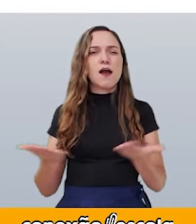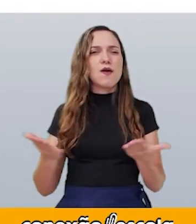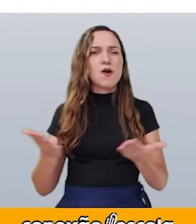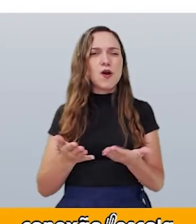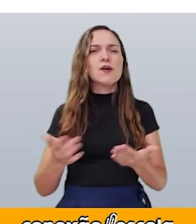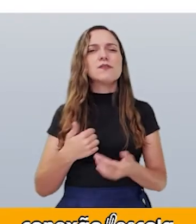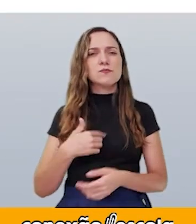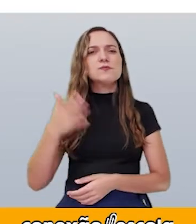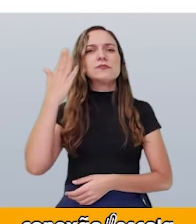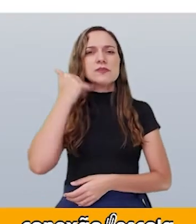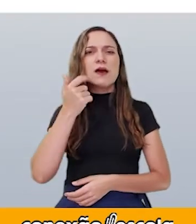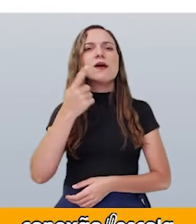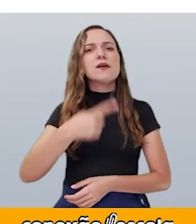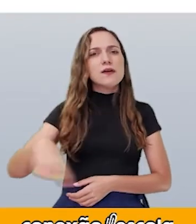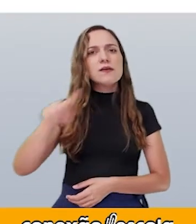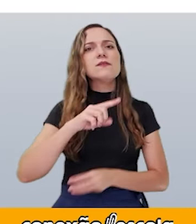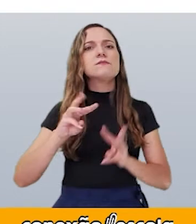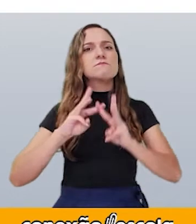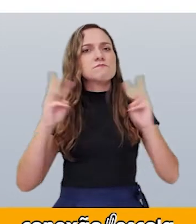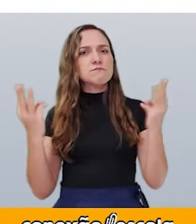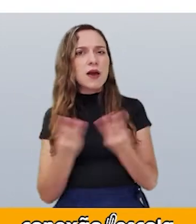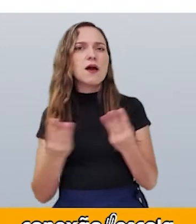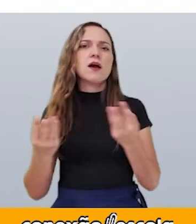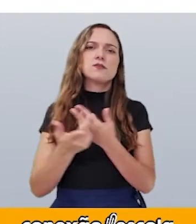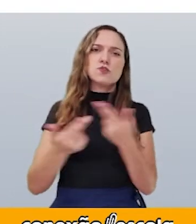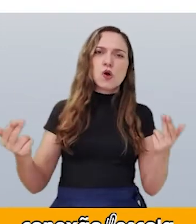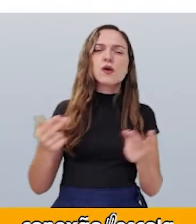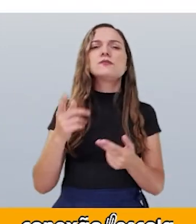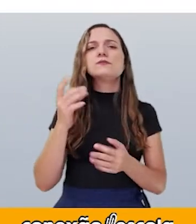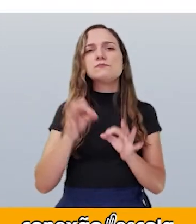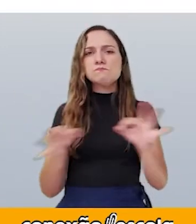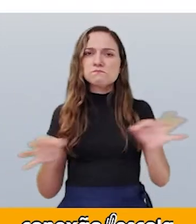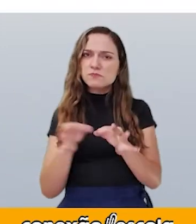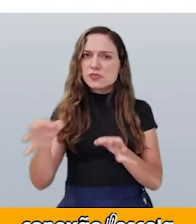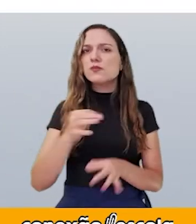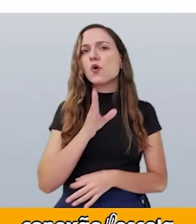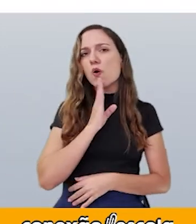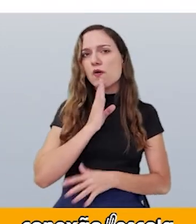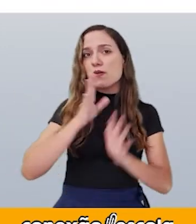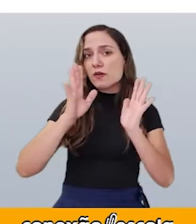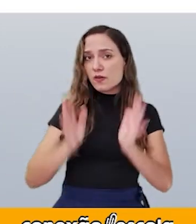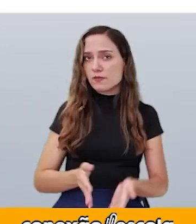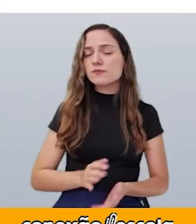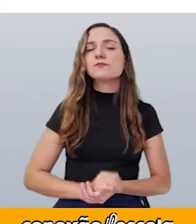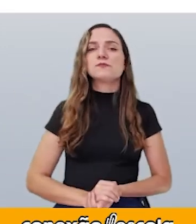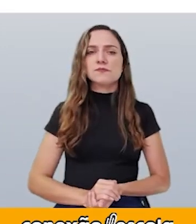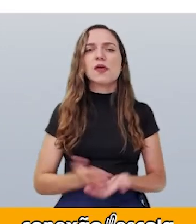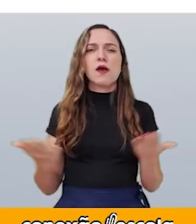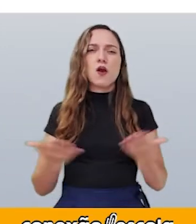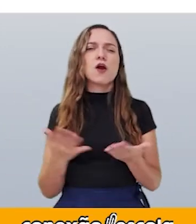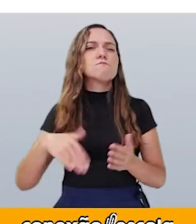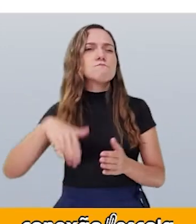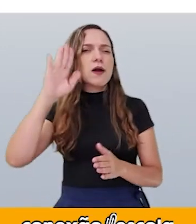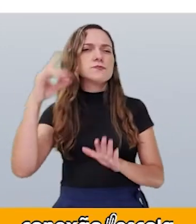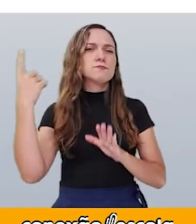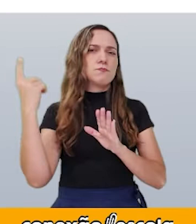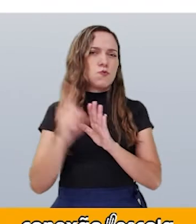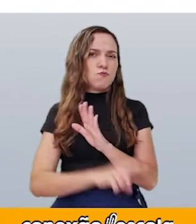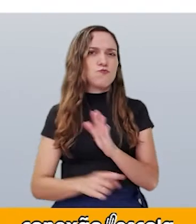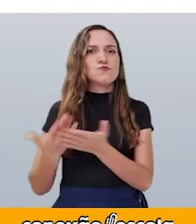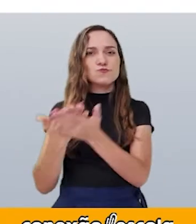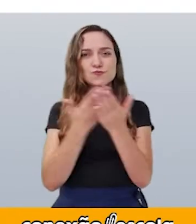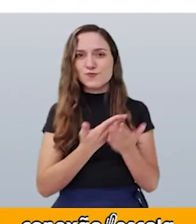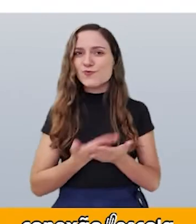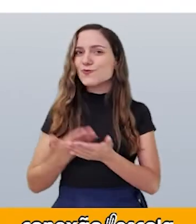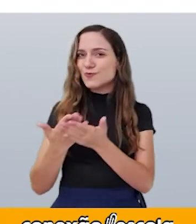Agora, eu sei que essas medidas já são bem conhecidas por vocês. Então, nós vamos explorar um pouquinho mais